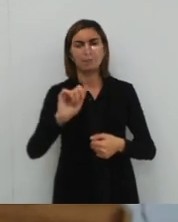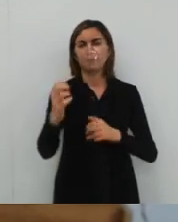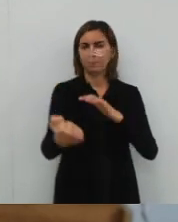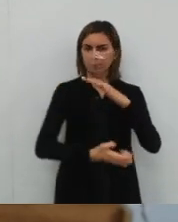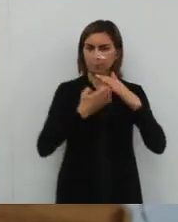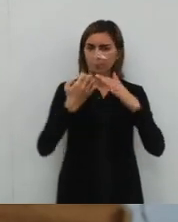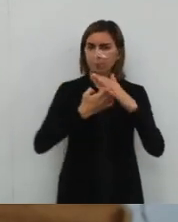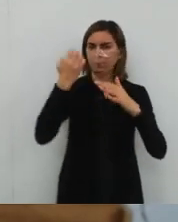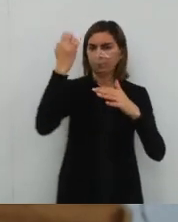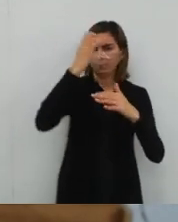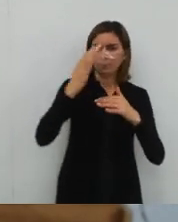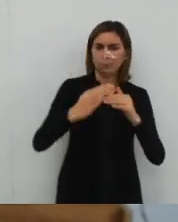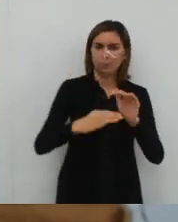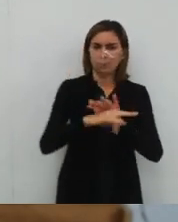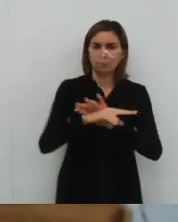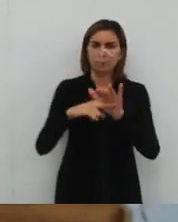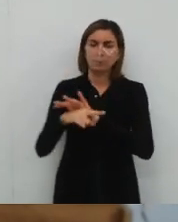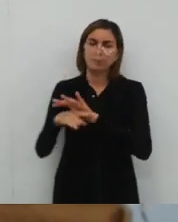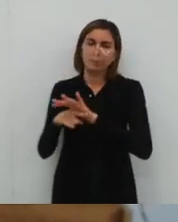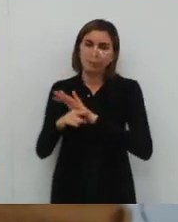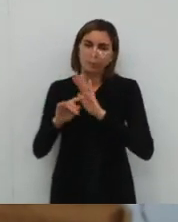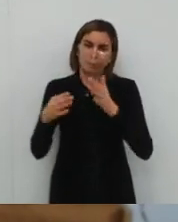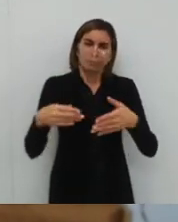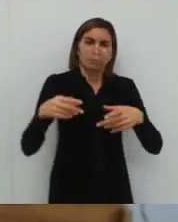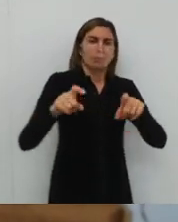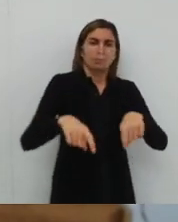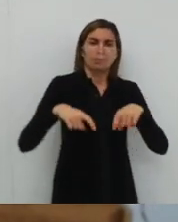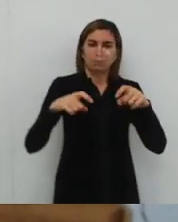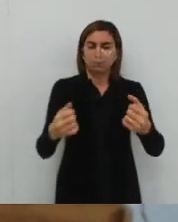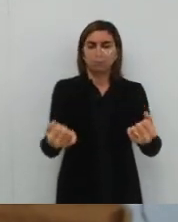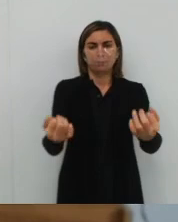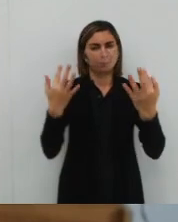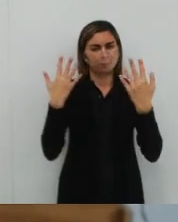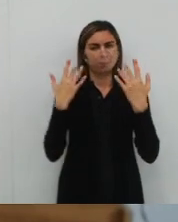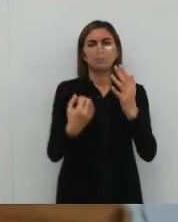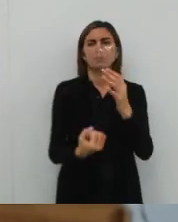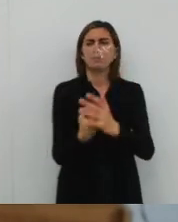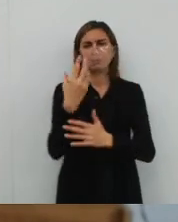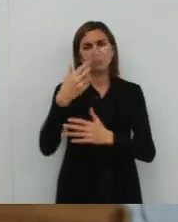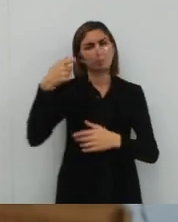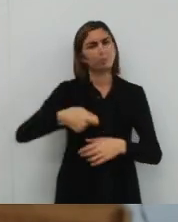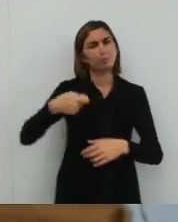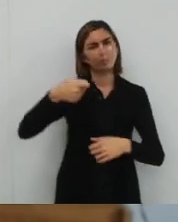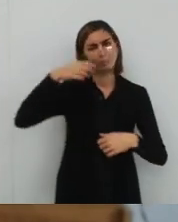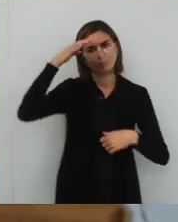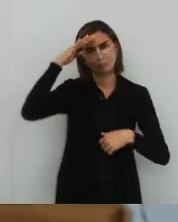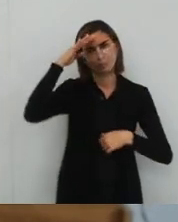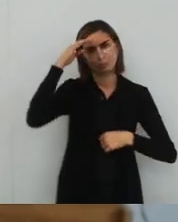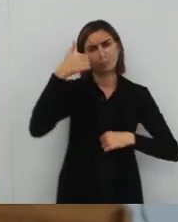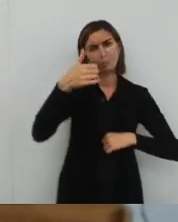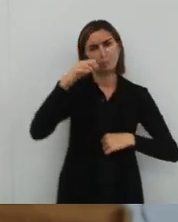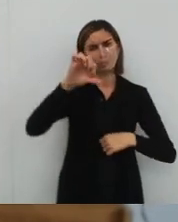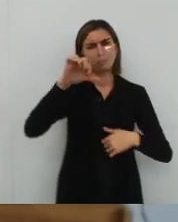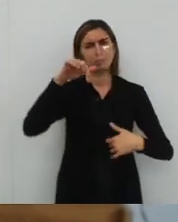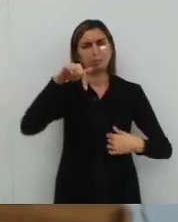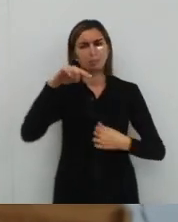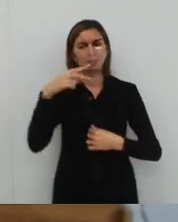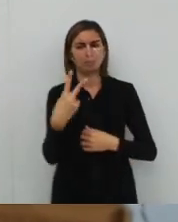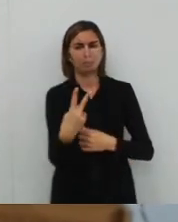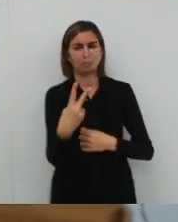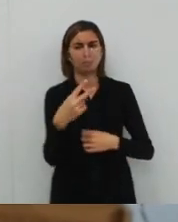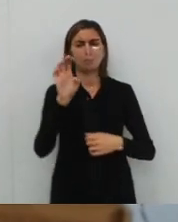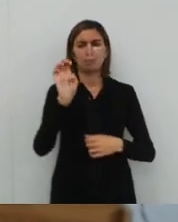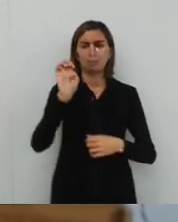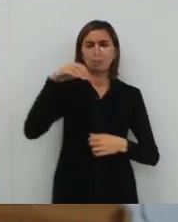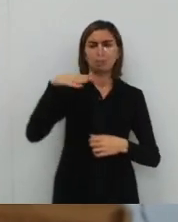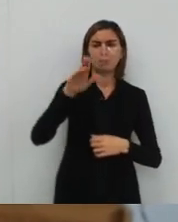empresa brasileira de pesquisas agropecuárias que foi criada durante a ditadura militar em 1972. E a Embrapa